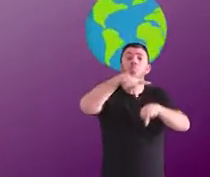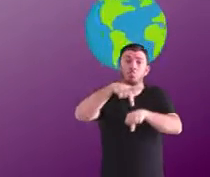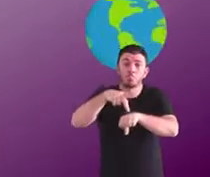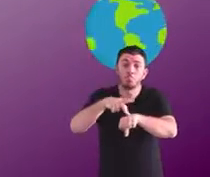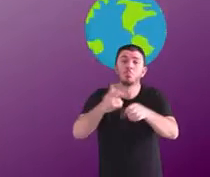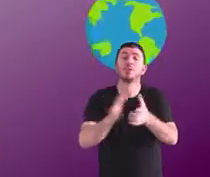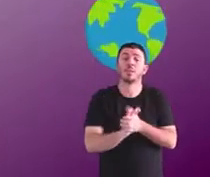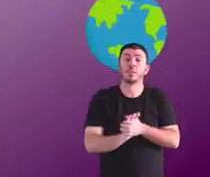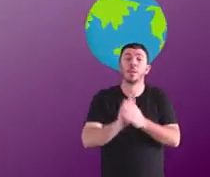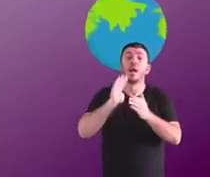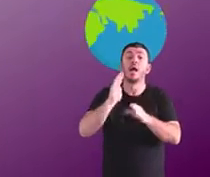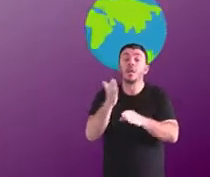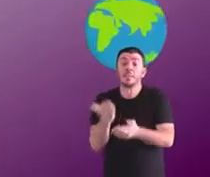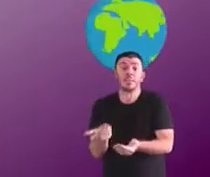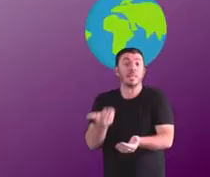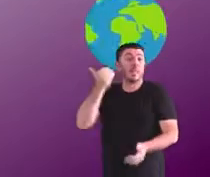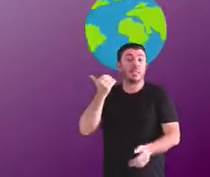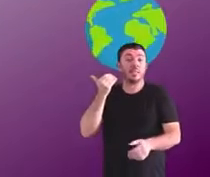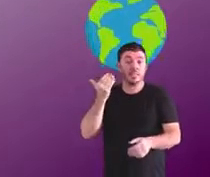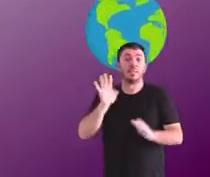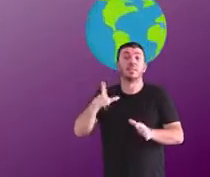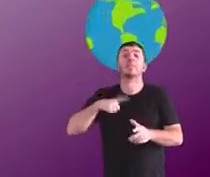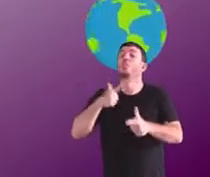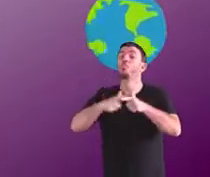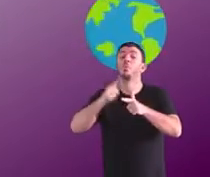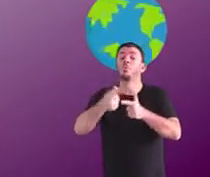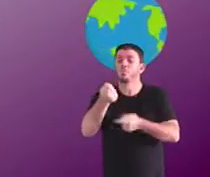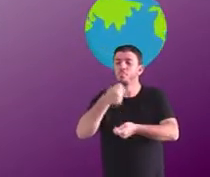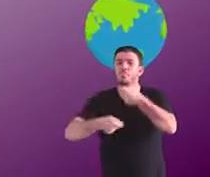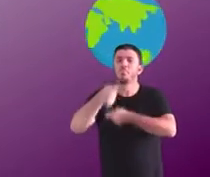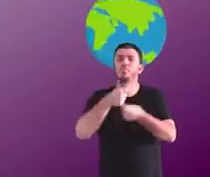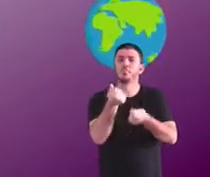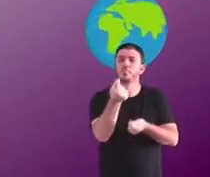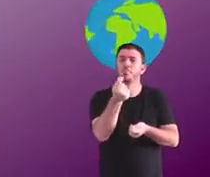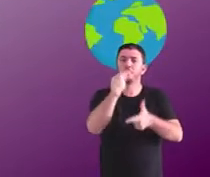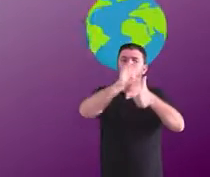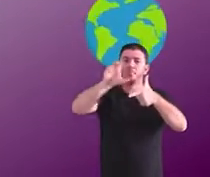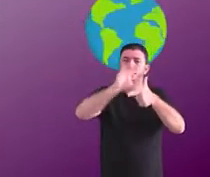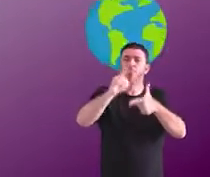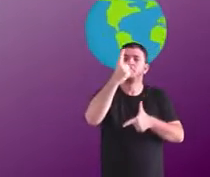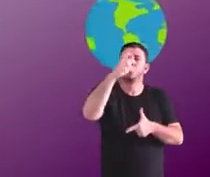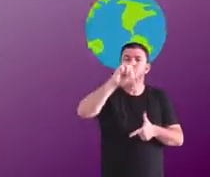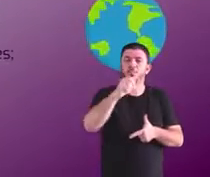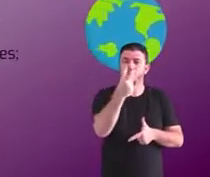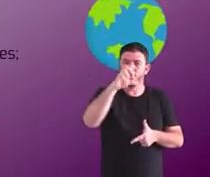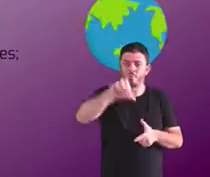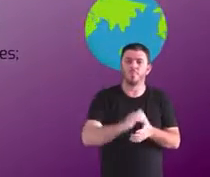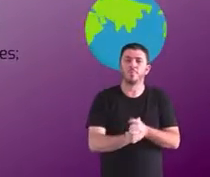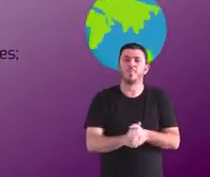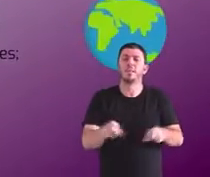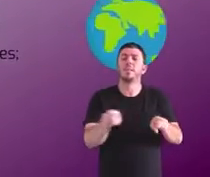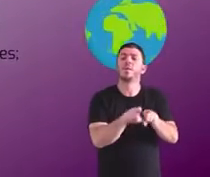Seus antecedentes foram a crise econômica de 1929, a falência da Liga